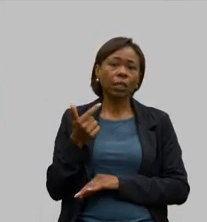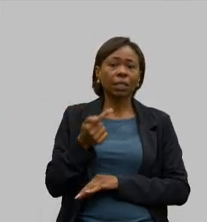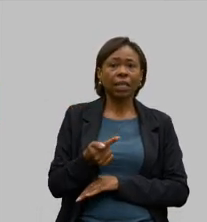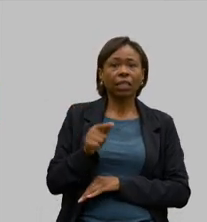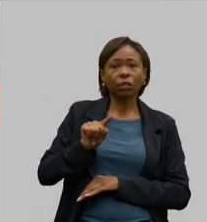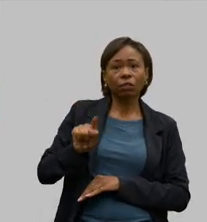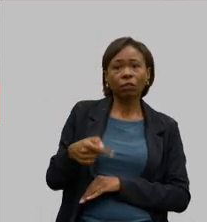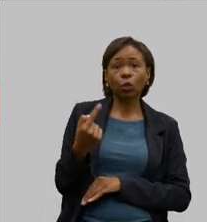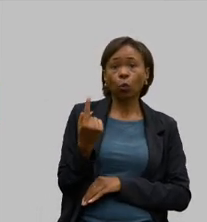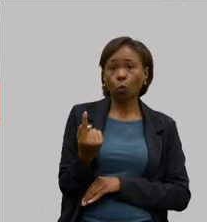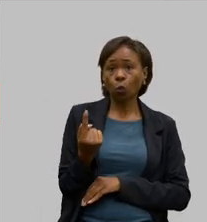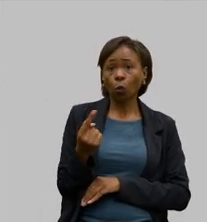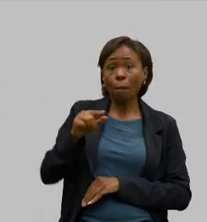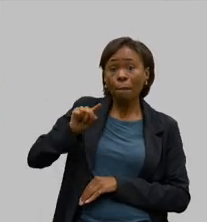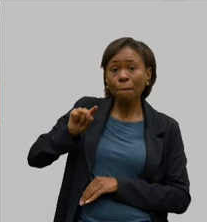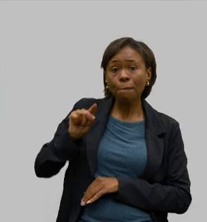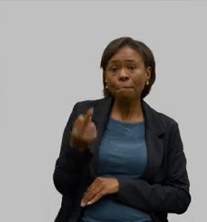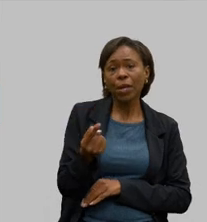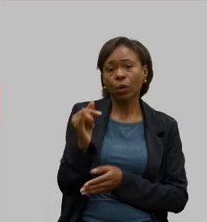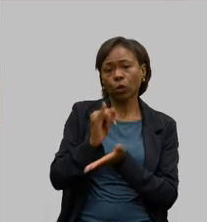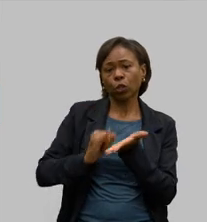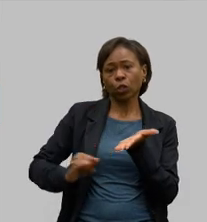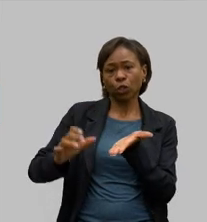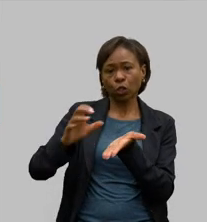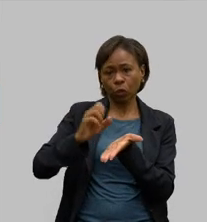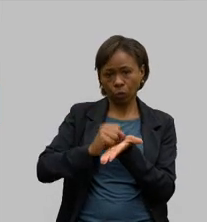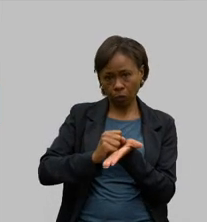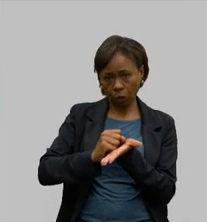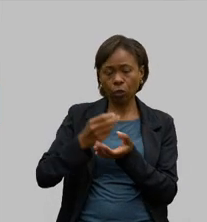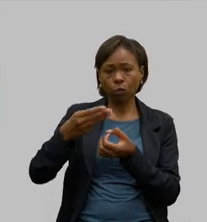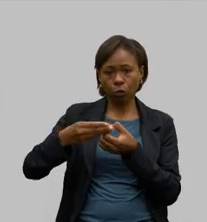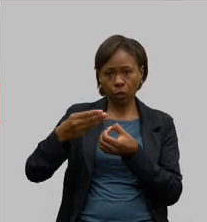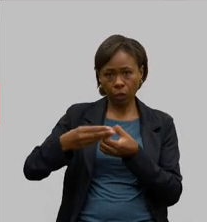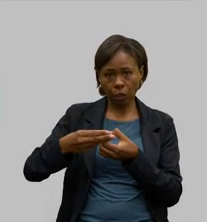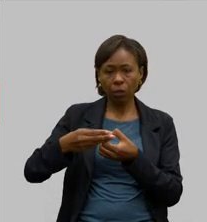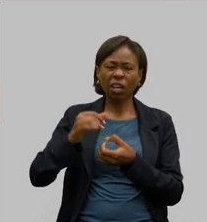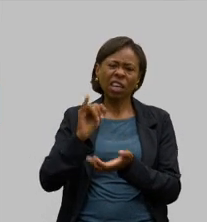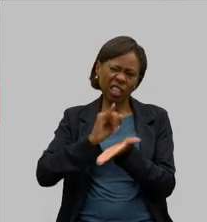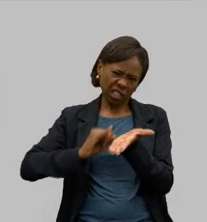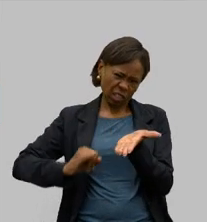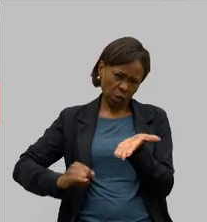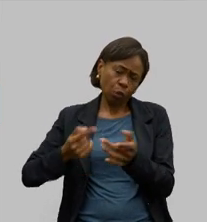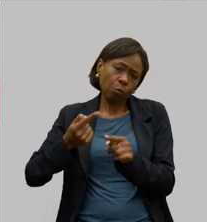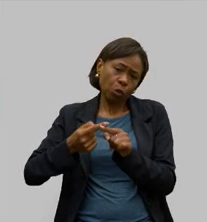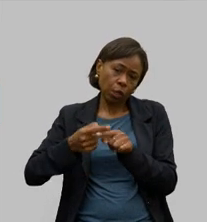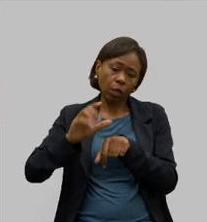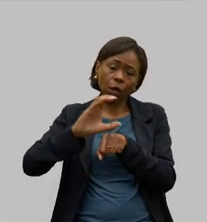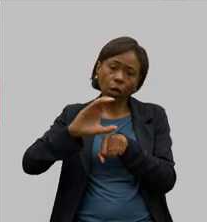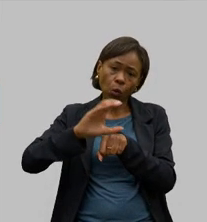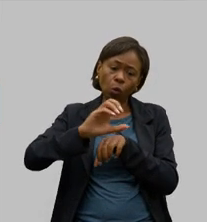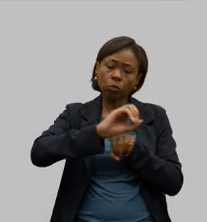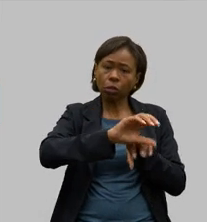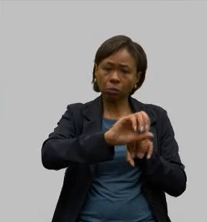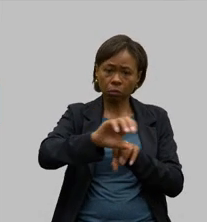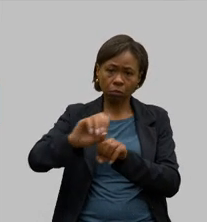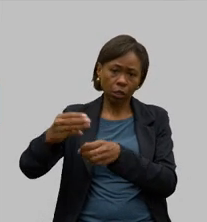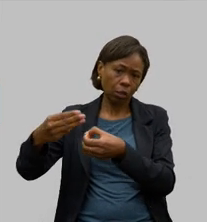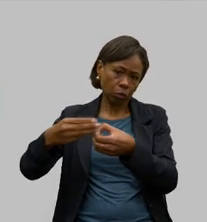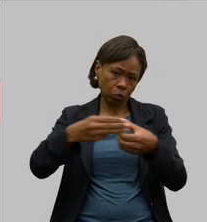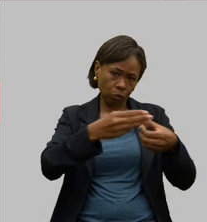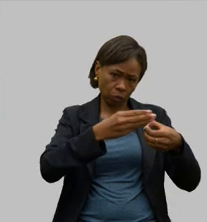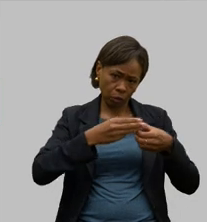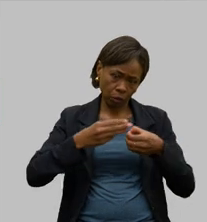1000 inscrições eh os municípios inscrições porque a gente chama porque a gente dá curso para os municípios de vários os âmbitos né